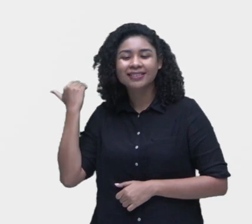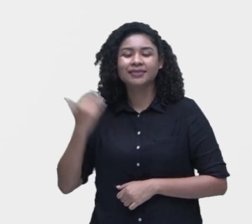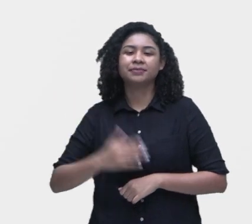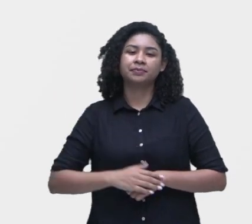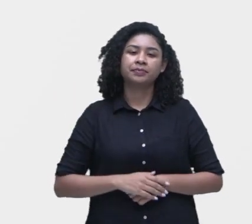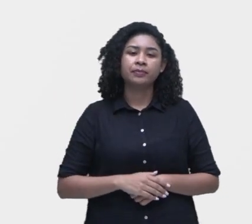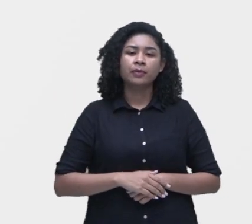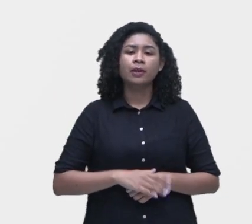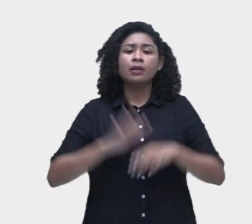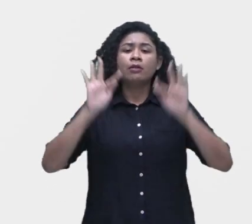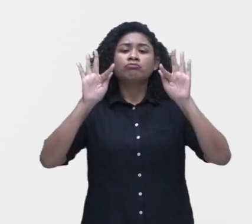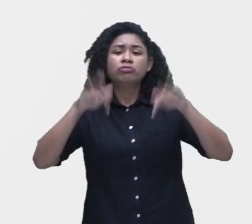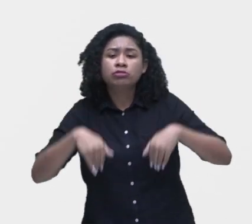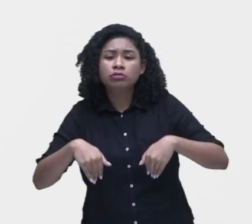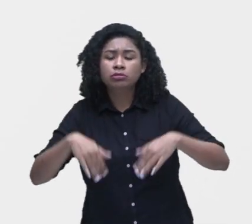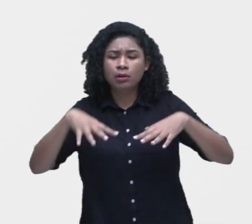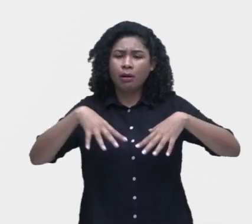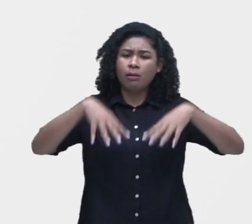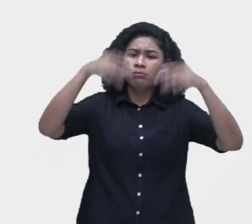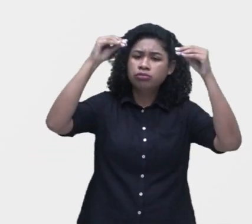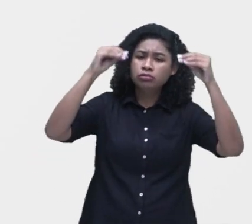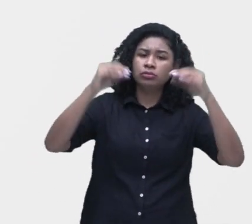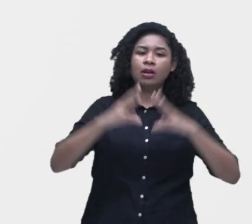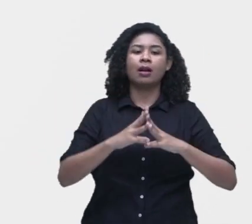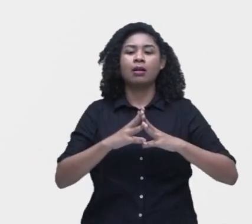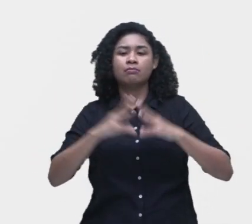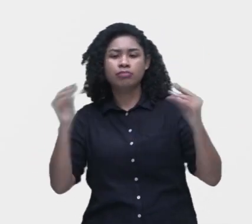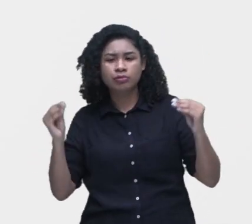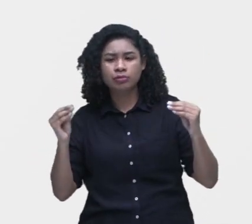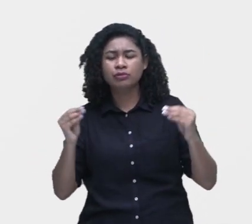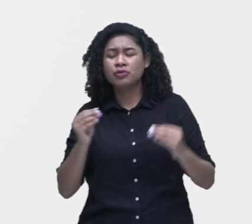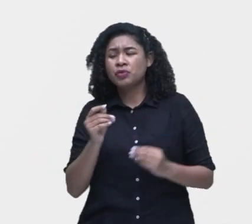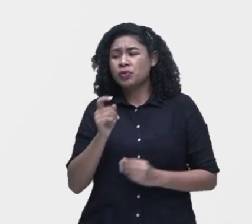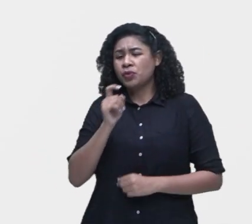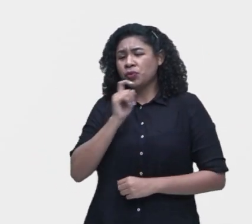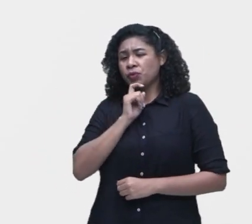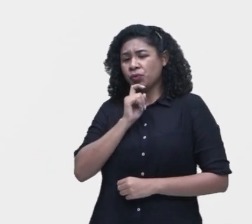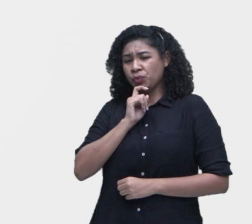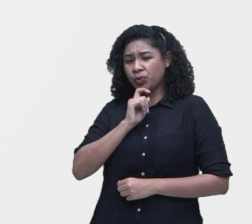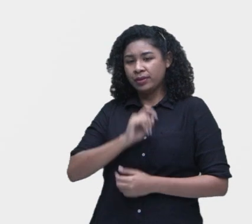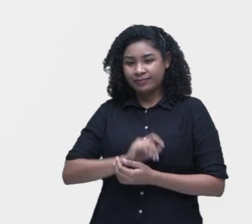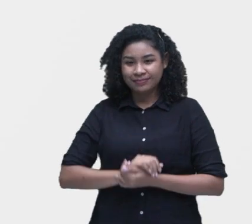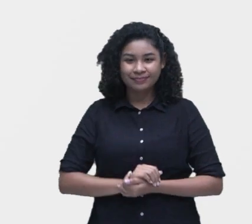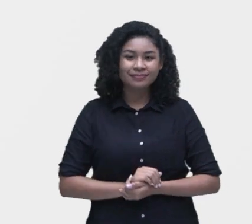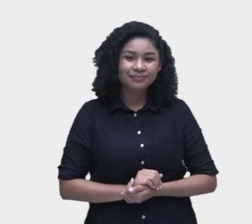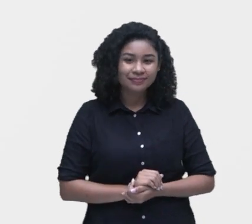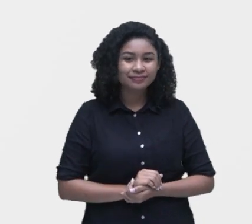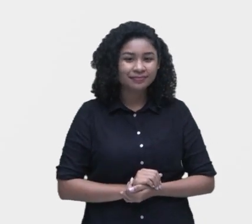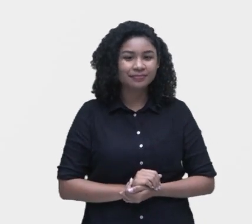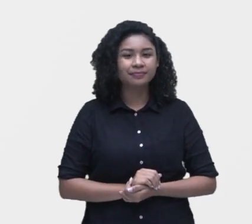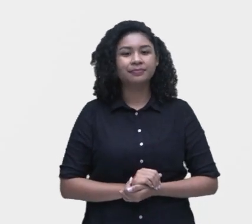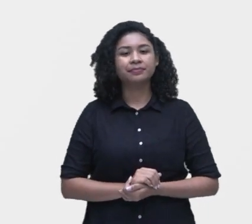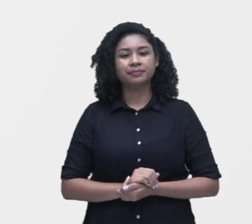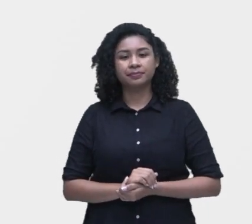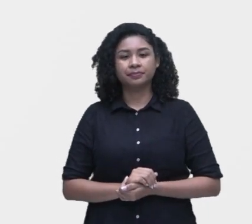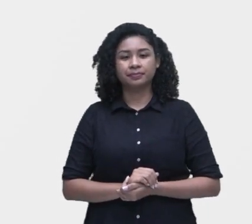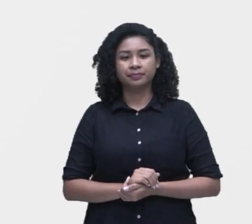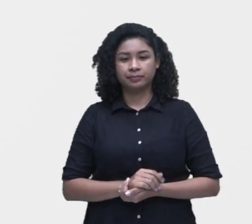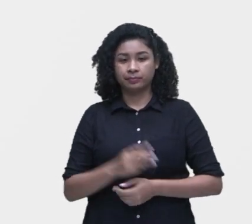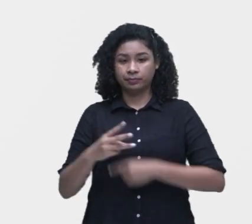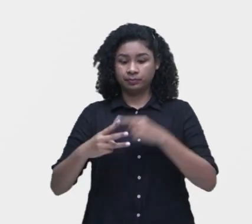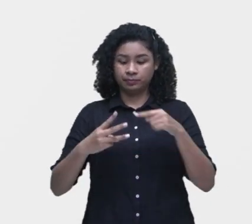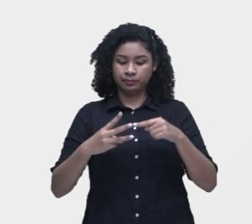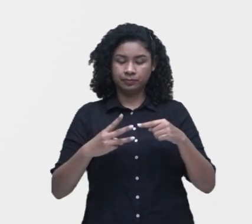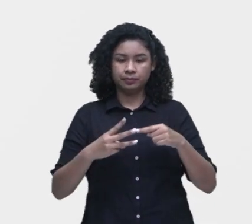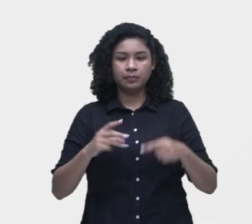acabou, apagou, sumiu e esfriou. Modo subjuntivo, se eu